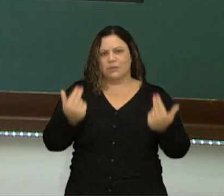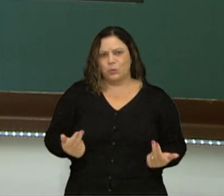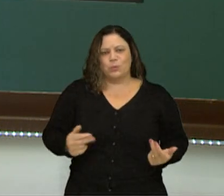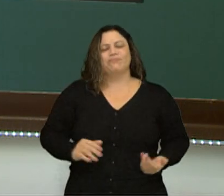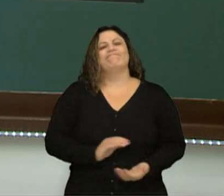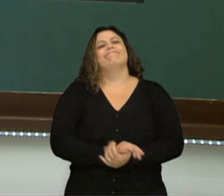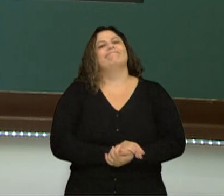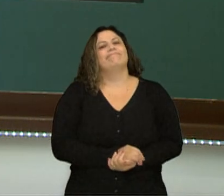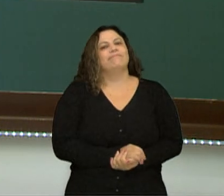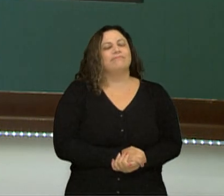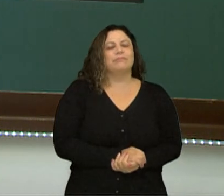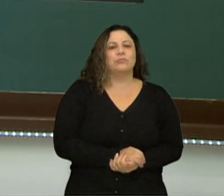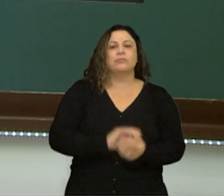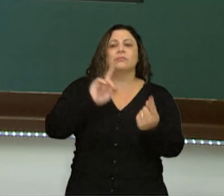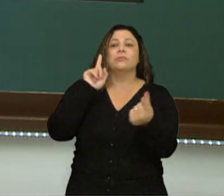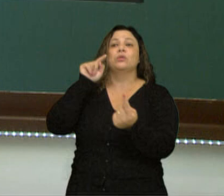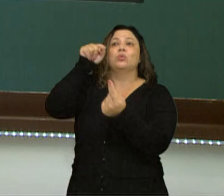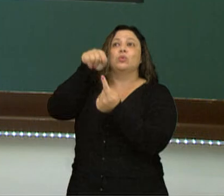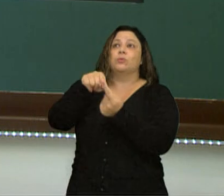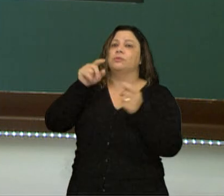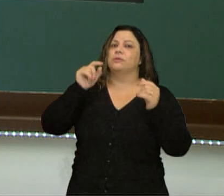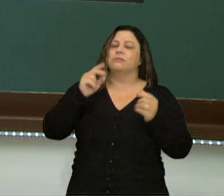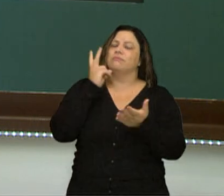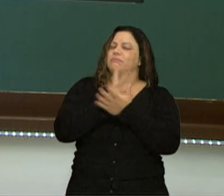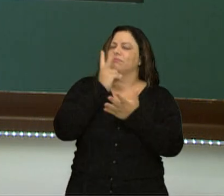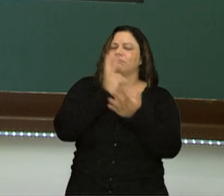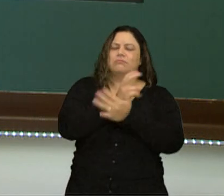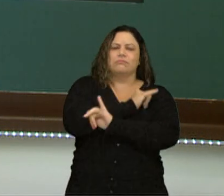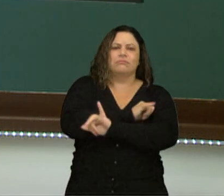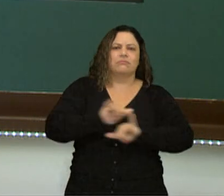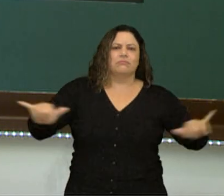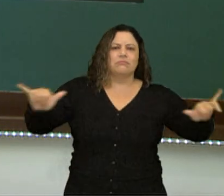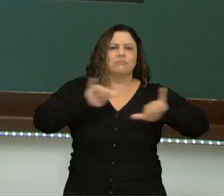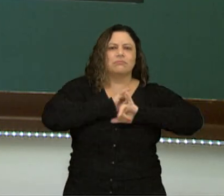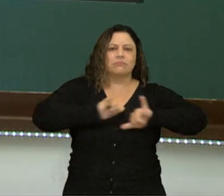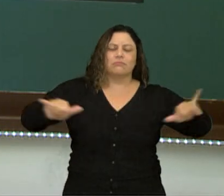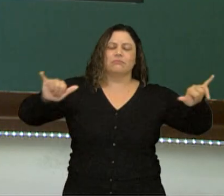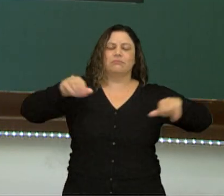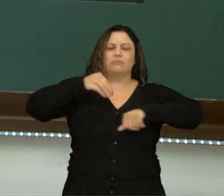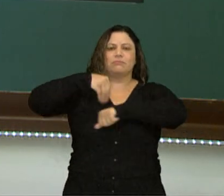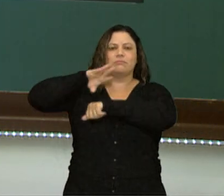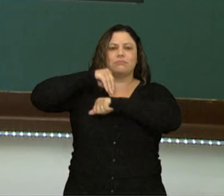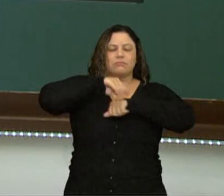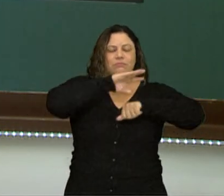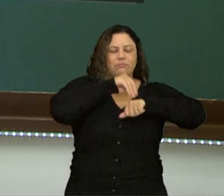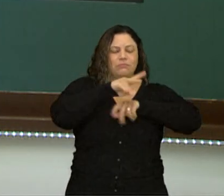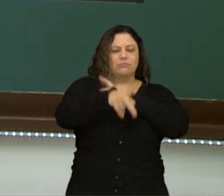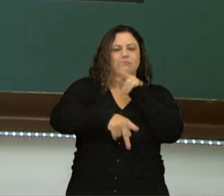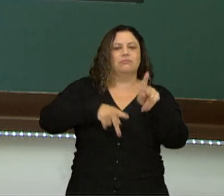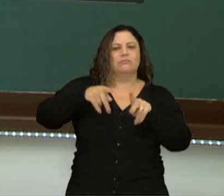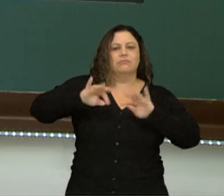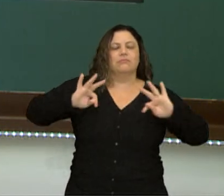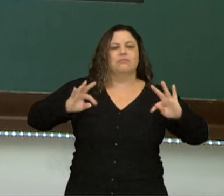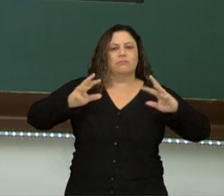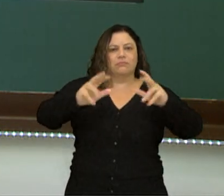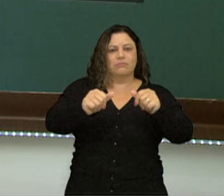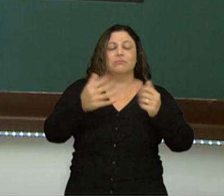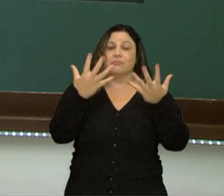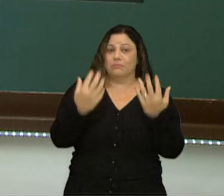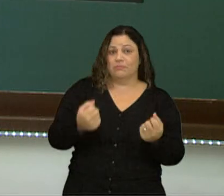Então, o objetivo sempre é informar, passar uma mensagem para o público